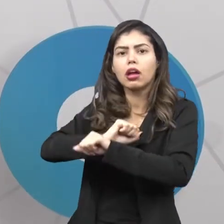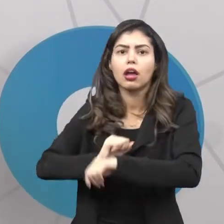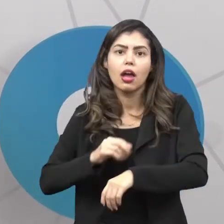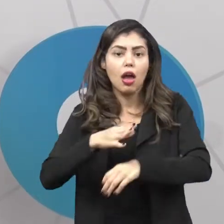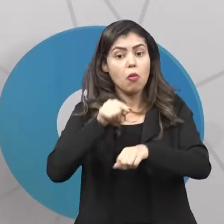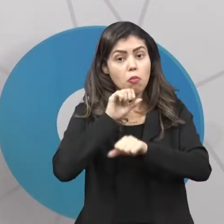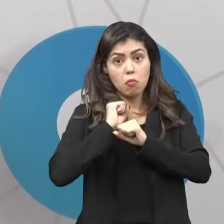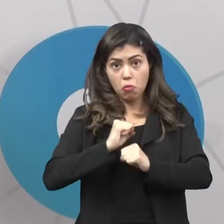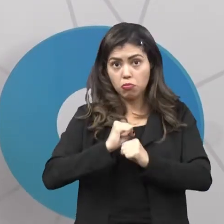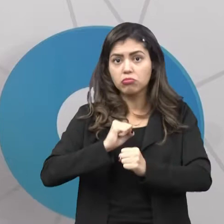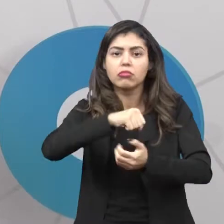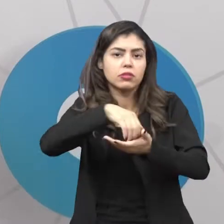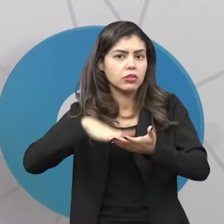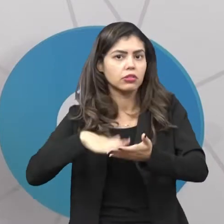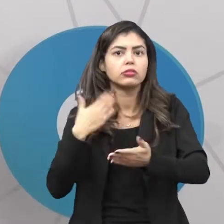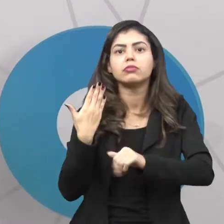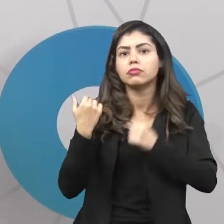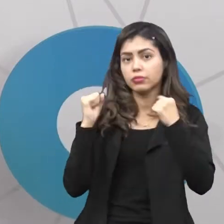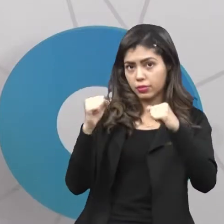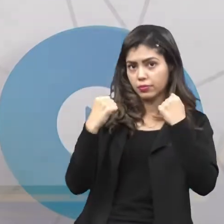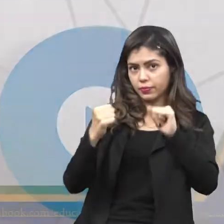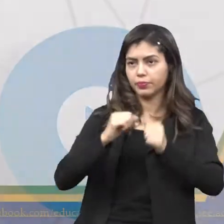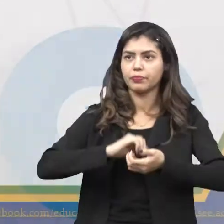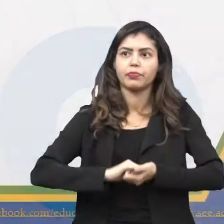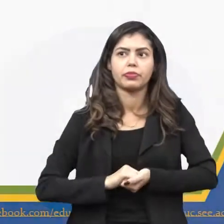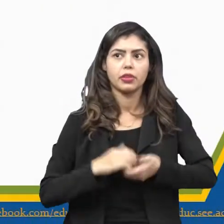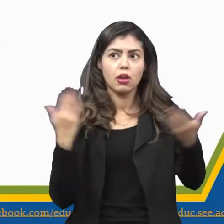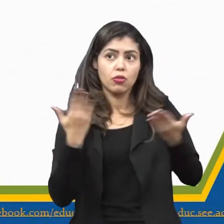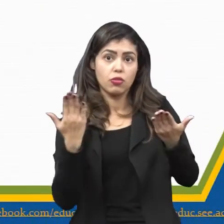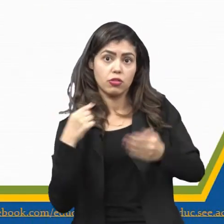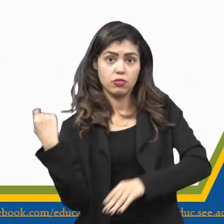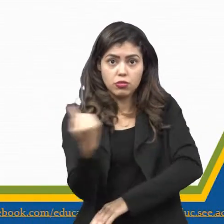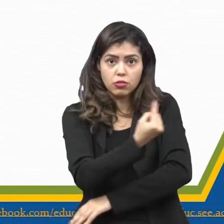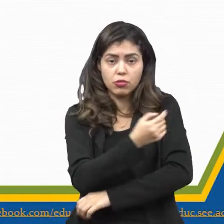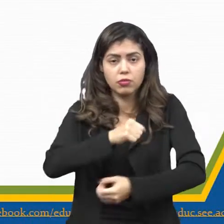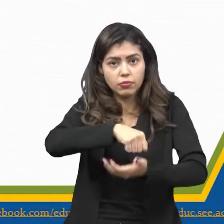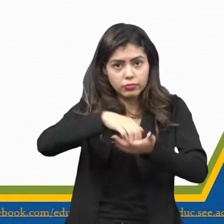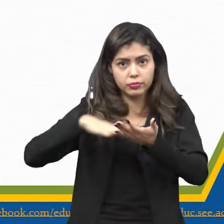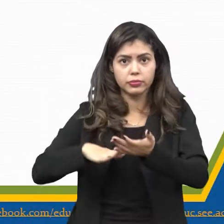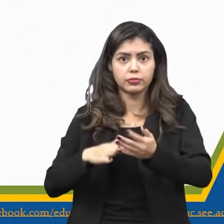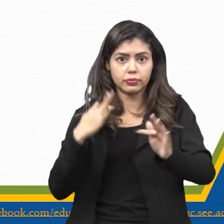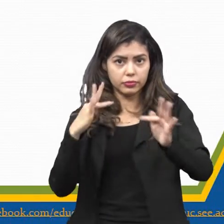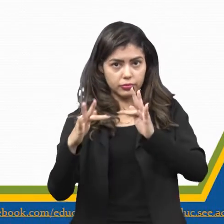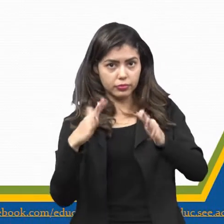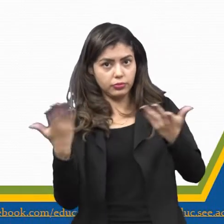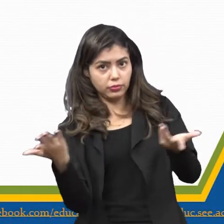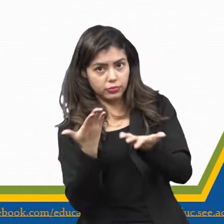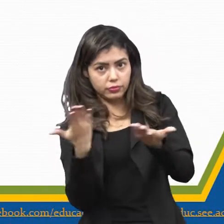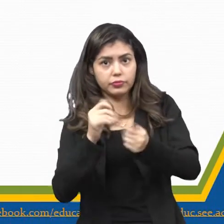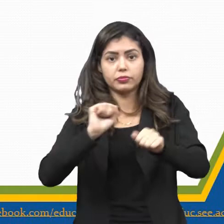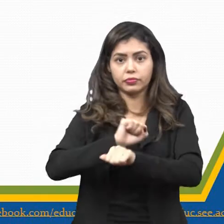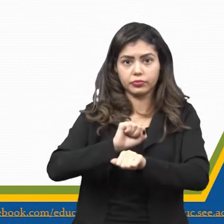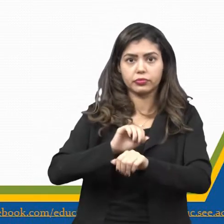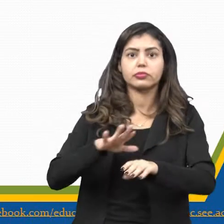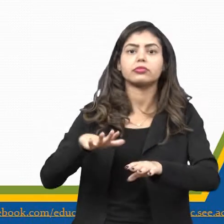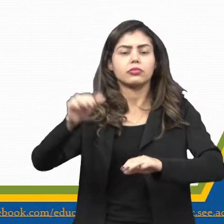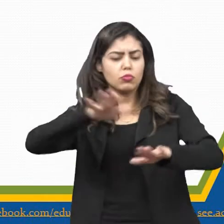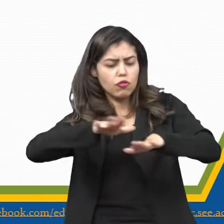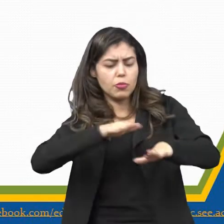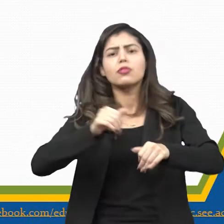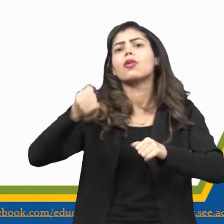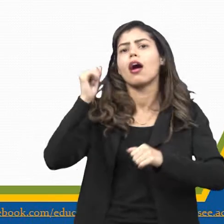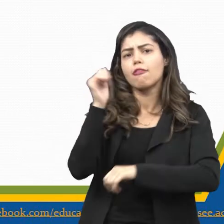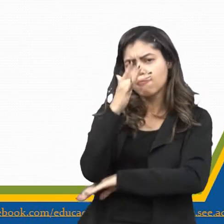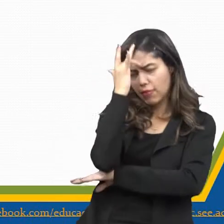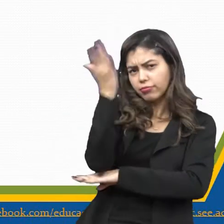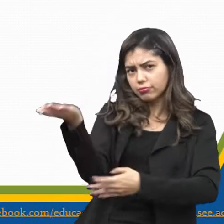é considerada uma atividade física. Então, nós estamos fazendo atividade física quando, por exemplo, realizamos movimentos simples,